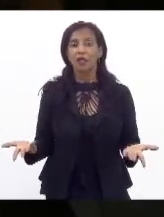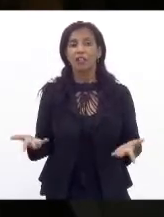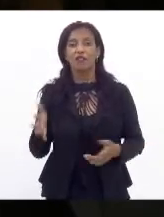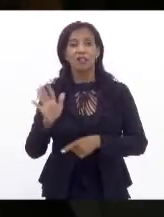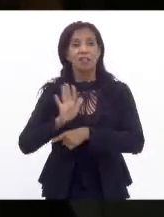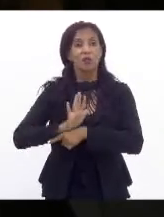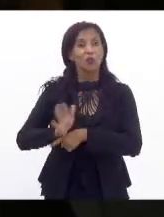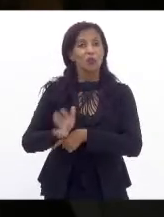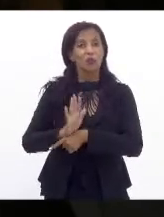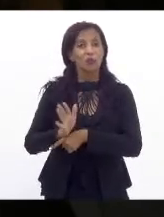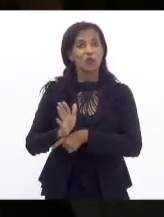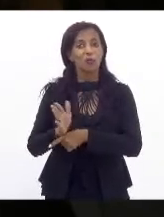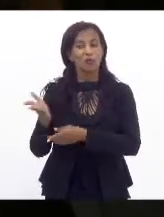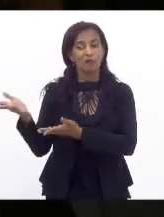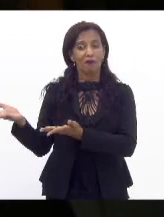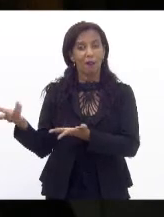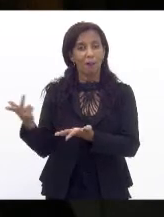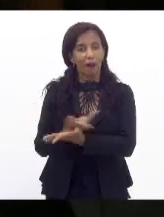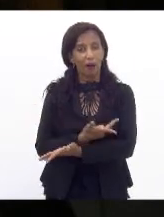uma passagem aqui